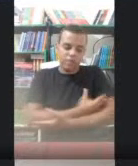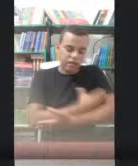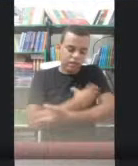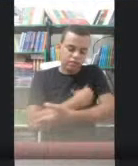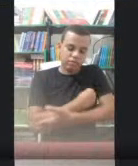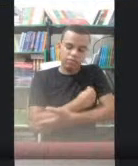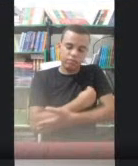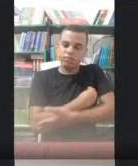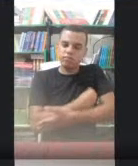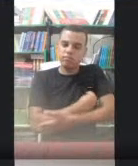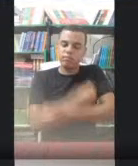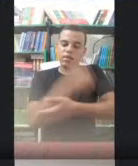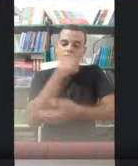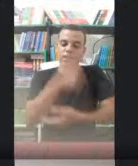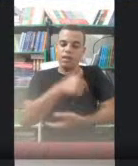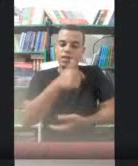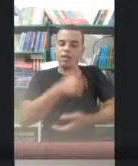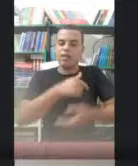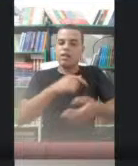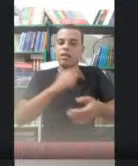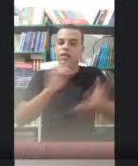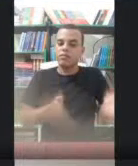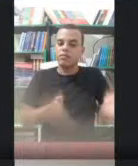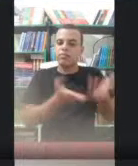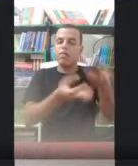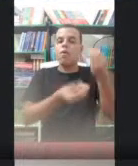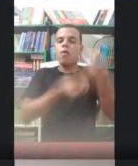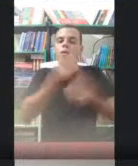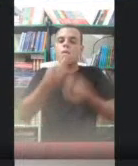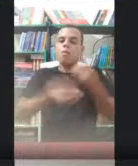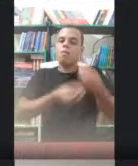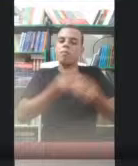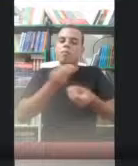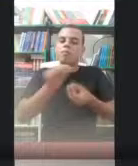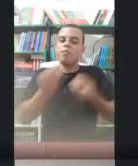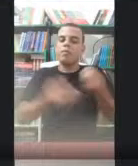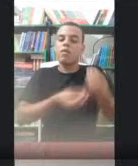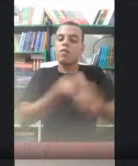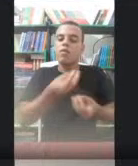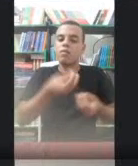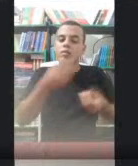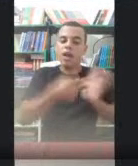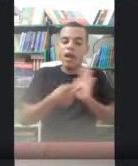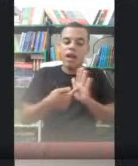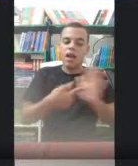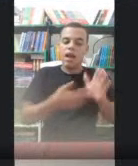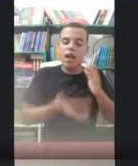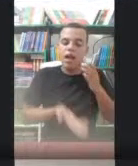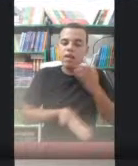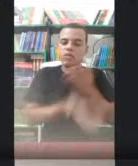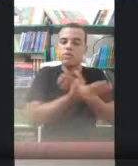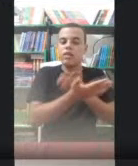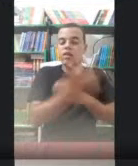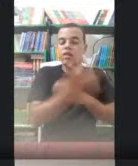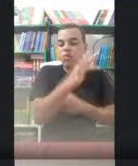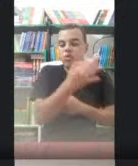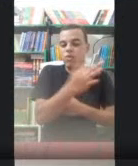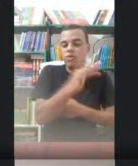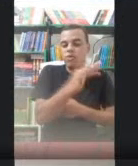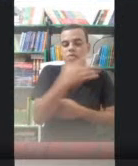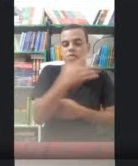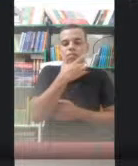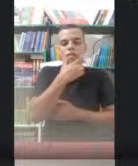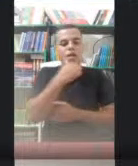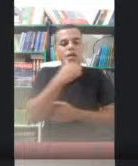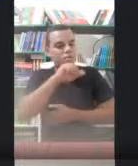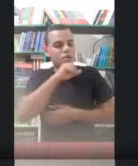eram instruídos como poderiam colaborar no momento da amamentação, né, que é doloroso para a mãe, é